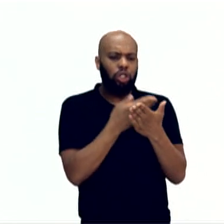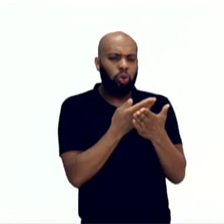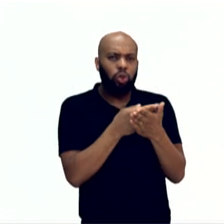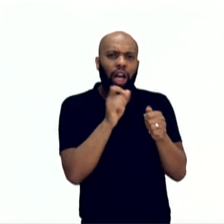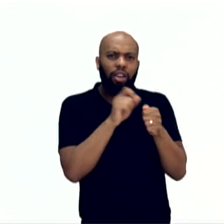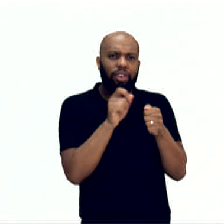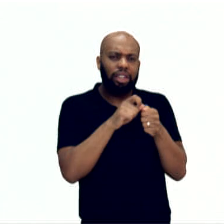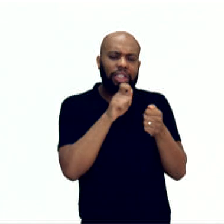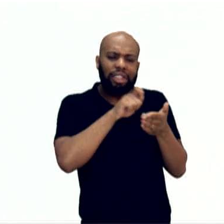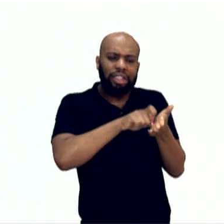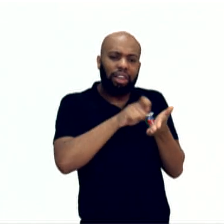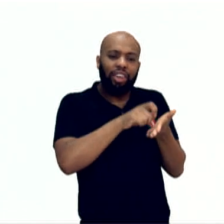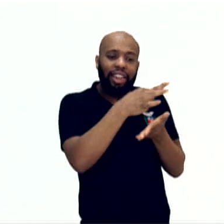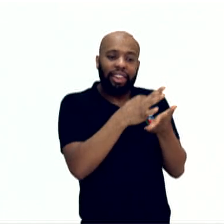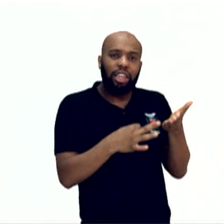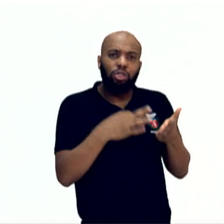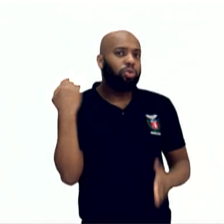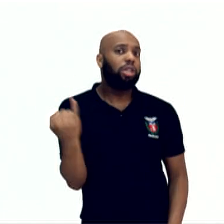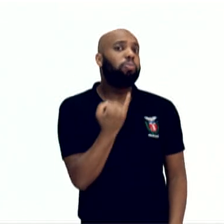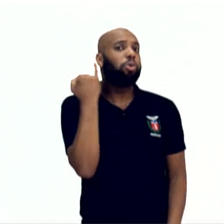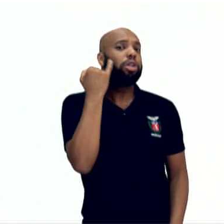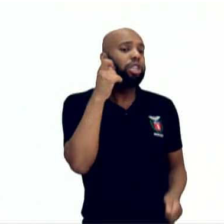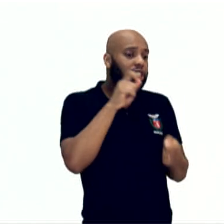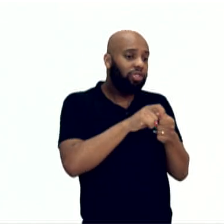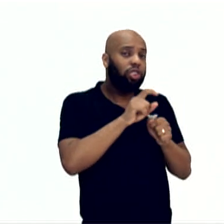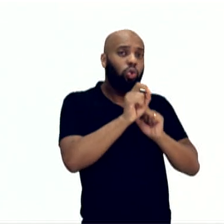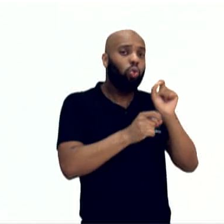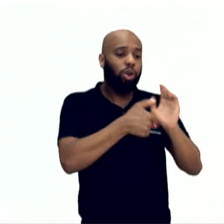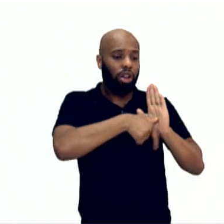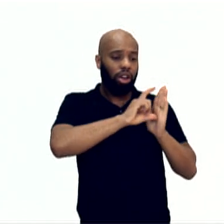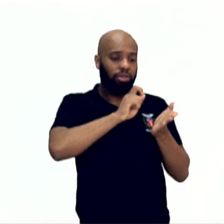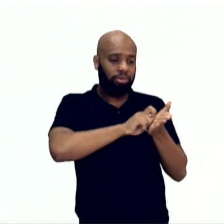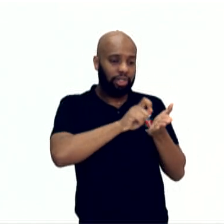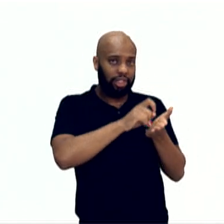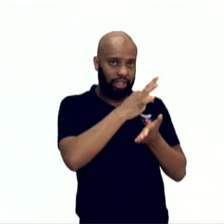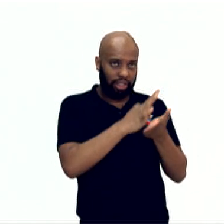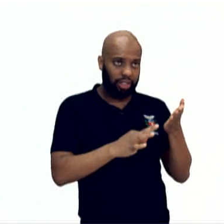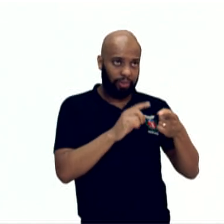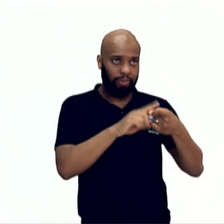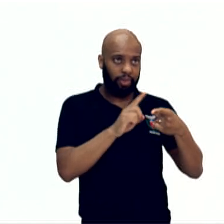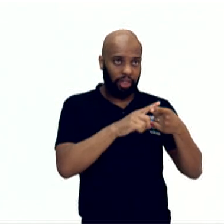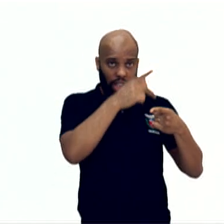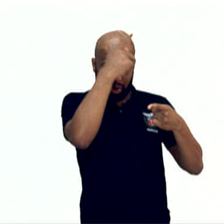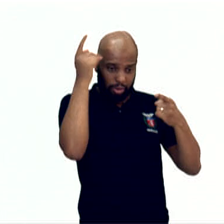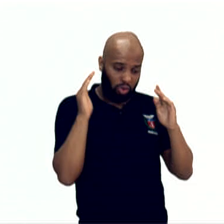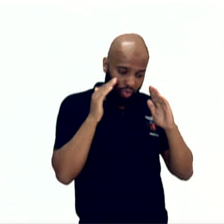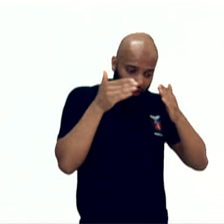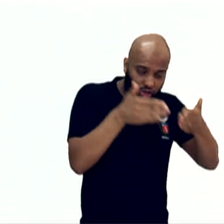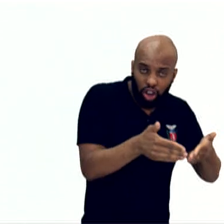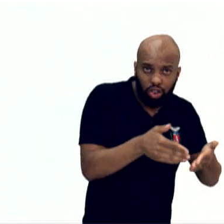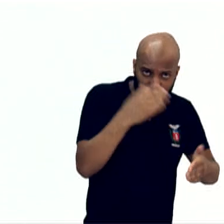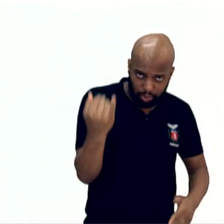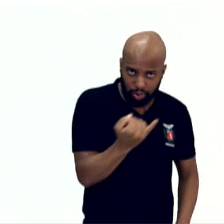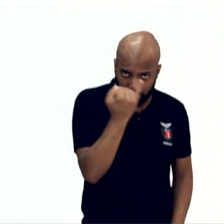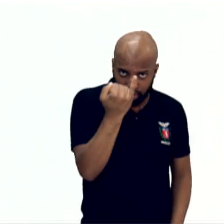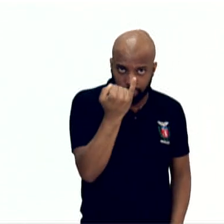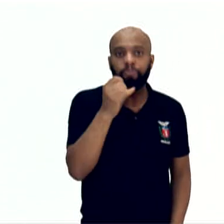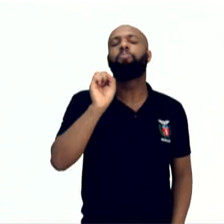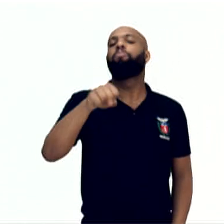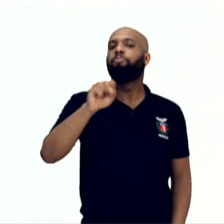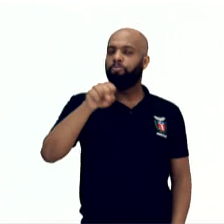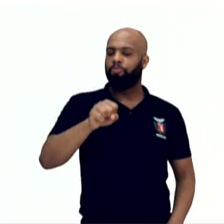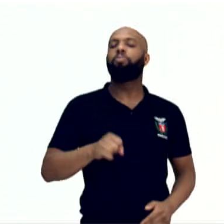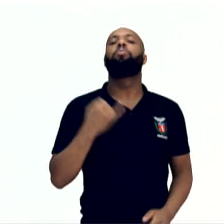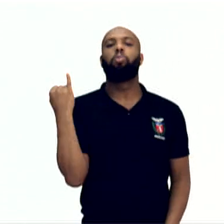texto. O que nós precisamos considerar para escrever um texto? Público leitor ou público leitor é importante?